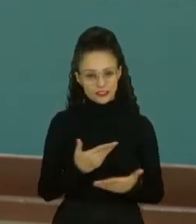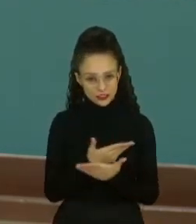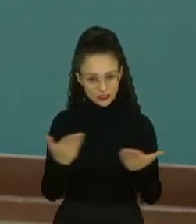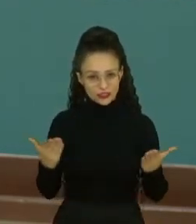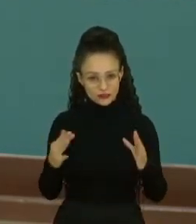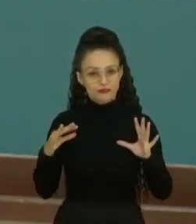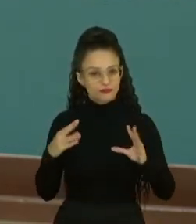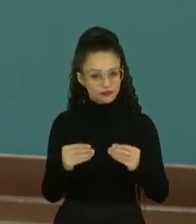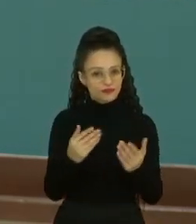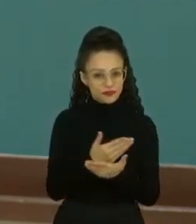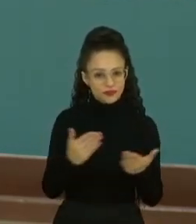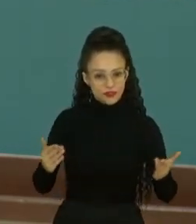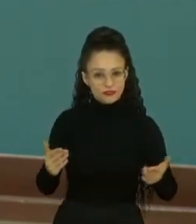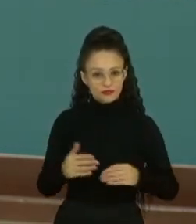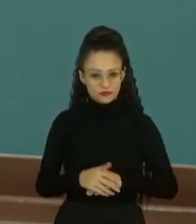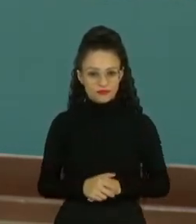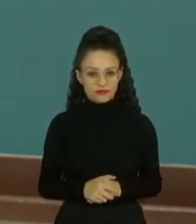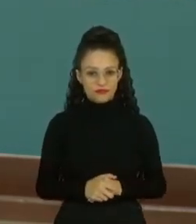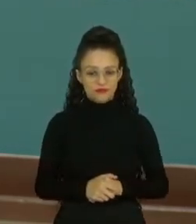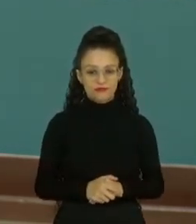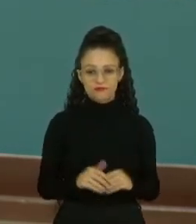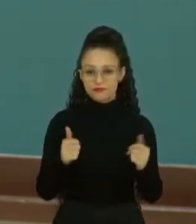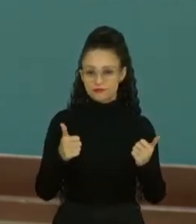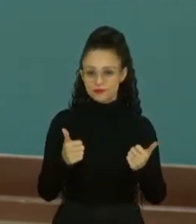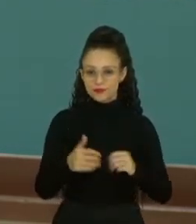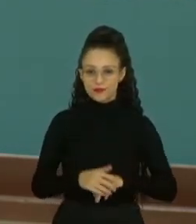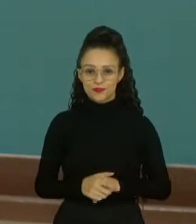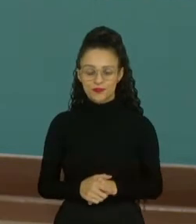de todos, né? E diante do mundo, beleza?